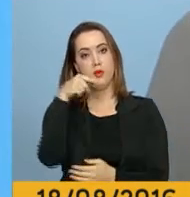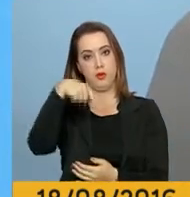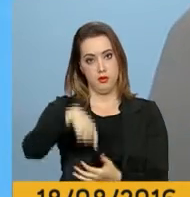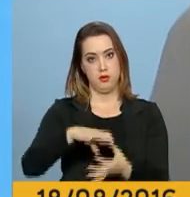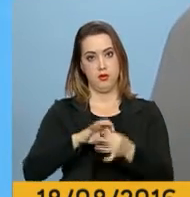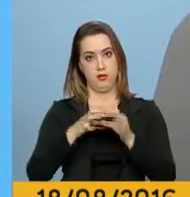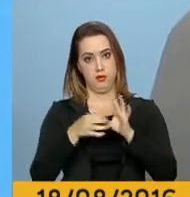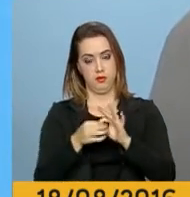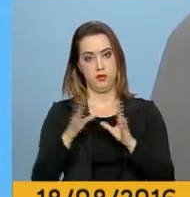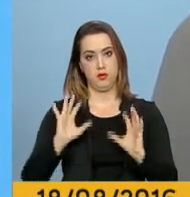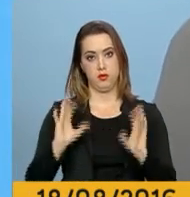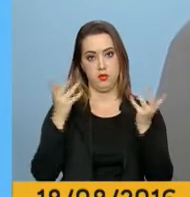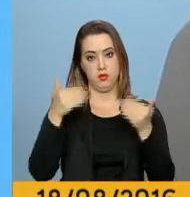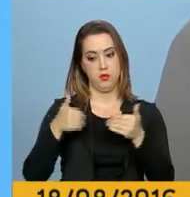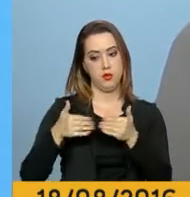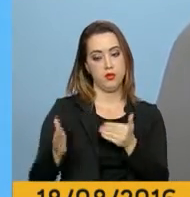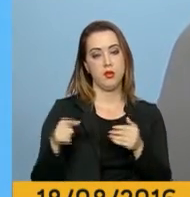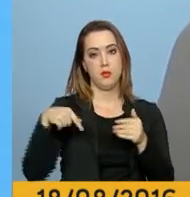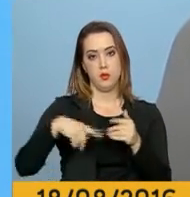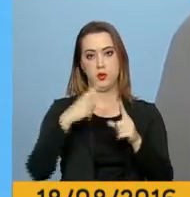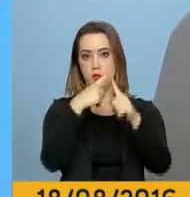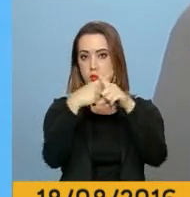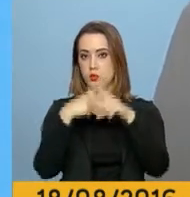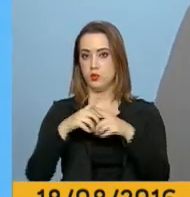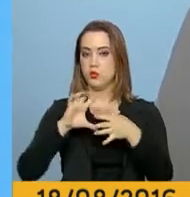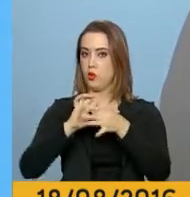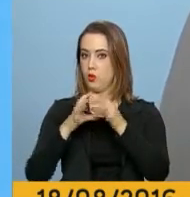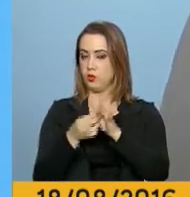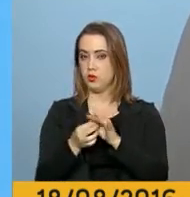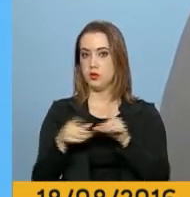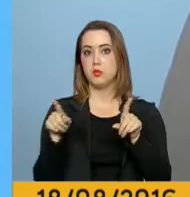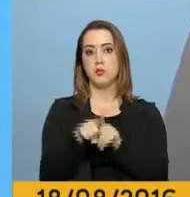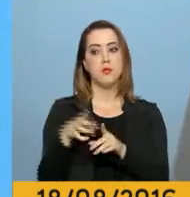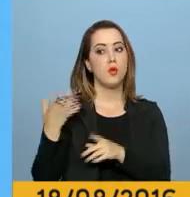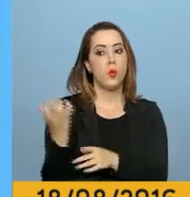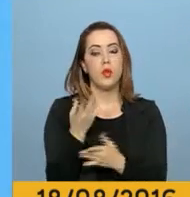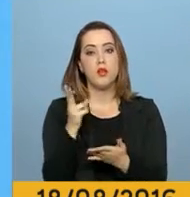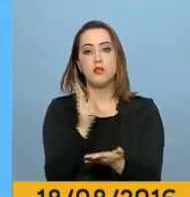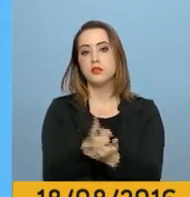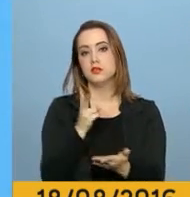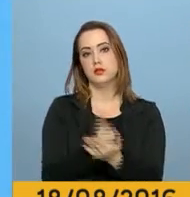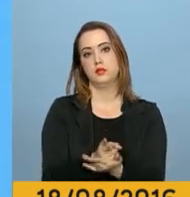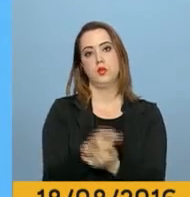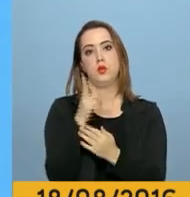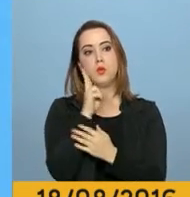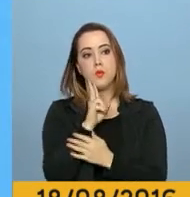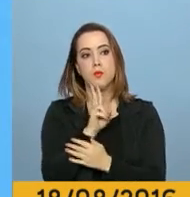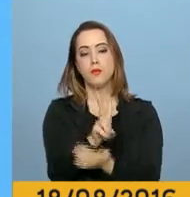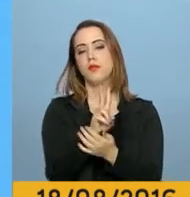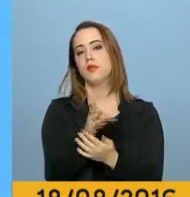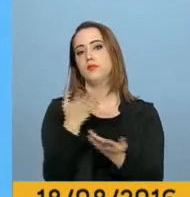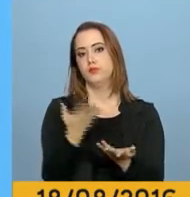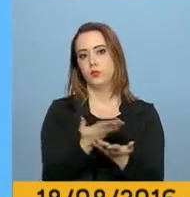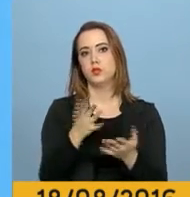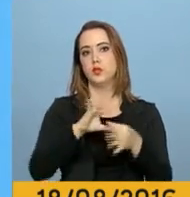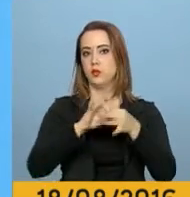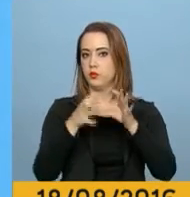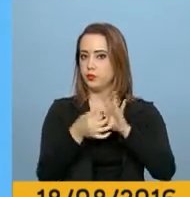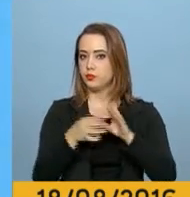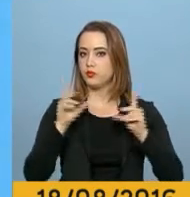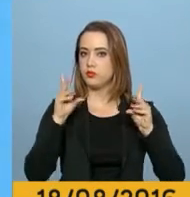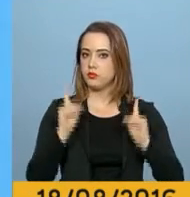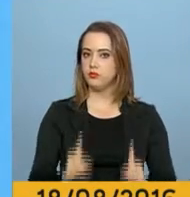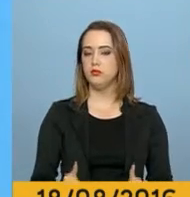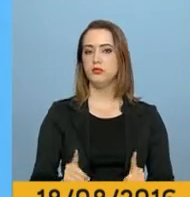abertura e durante os jogos olímpicos que este mesmo entusiasmo se verifique durante os jogos paralímpicos